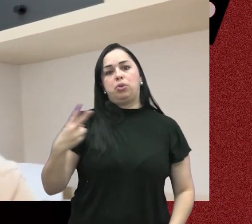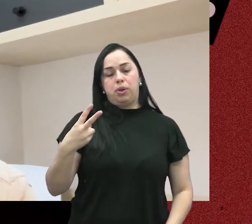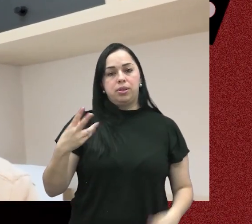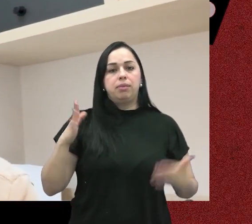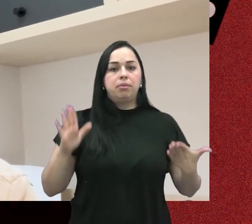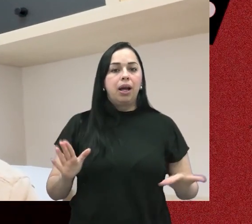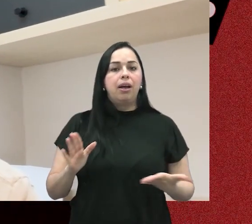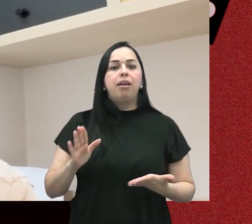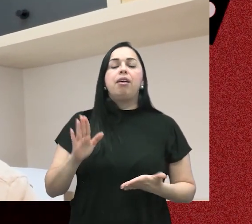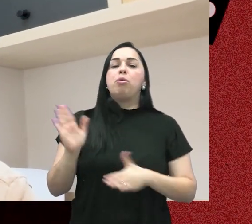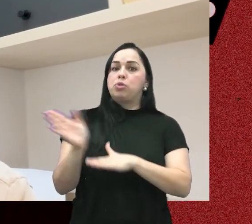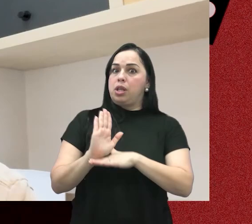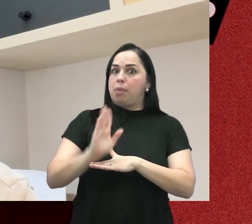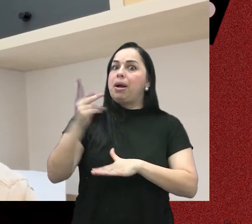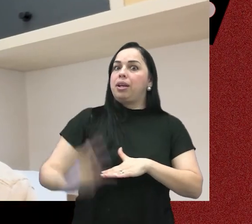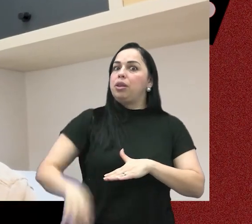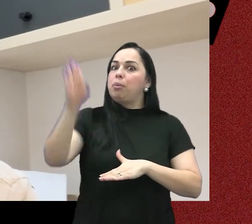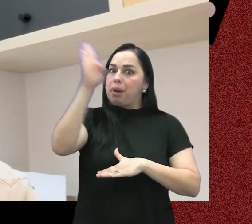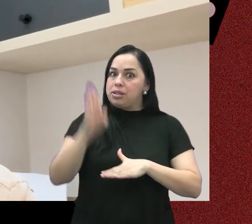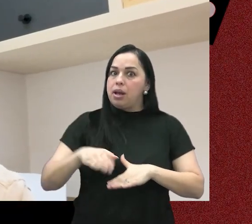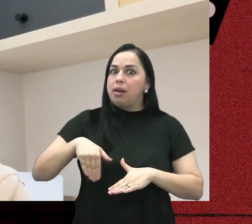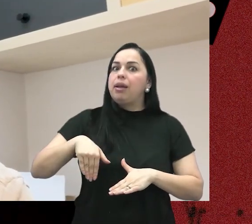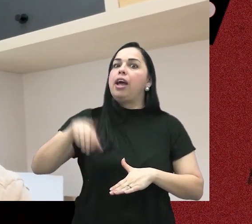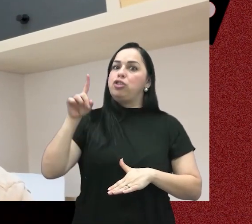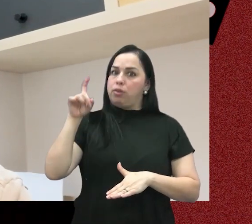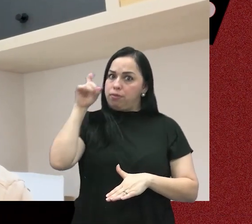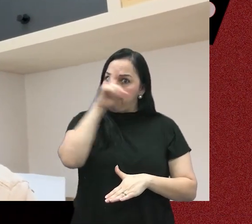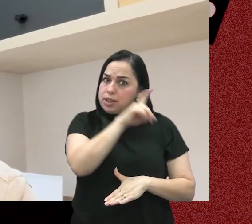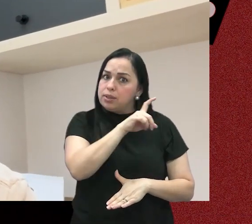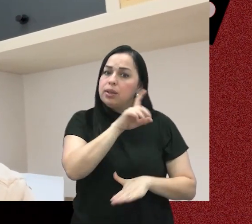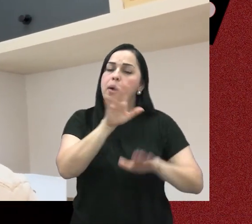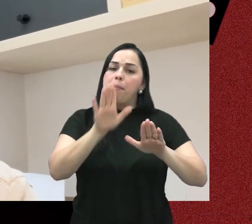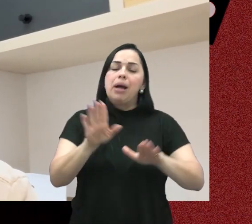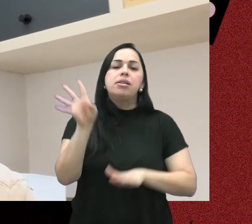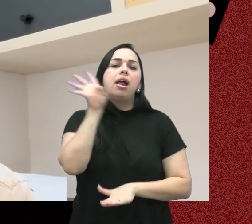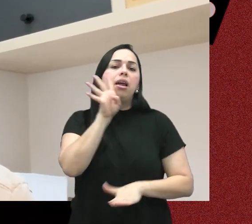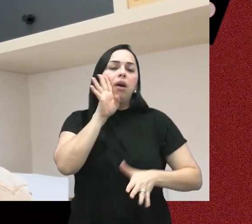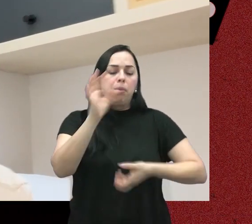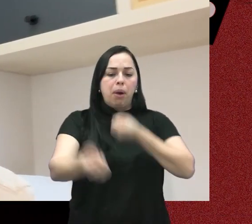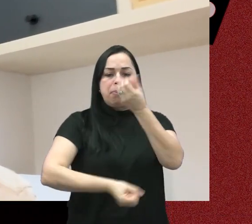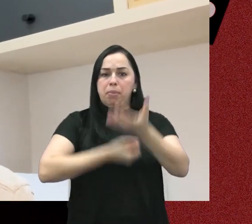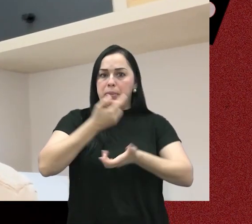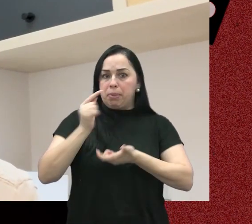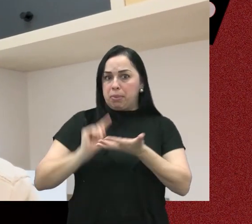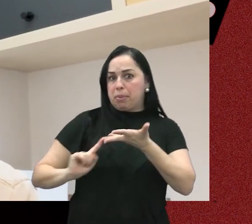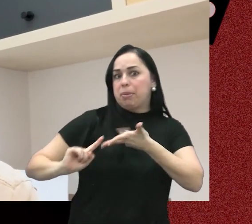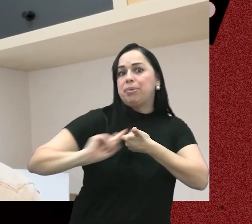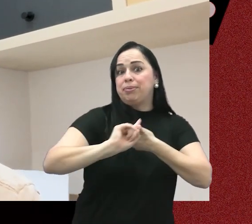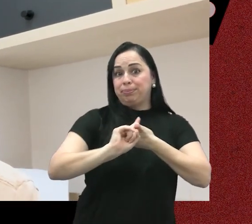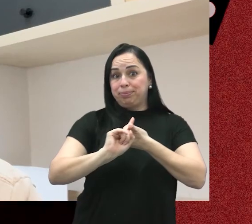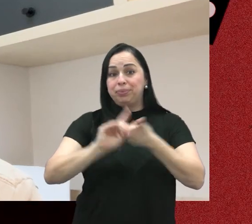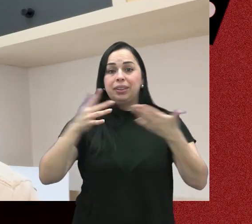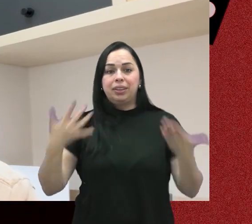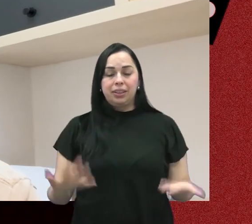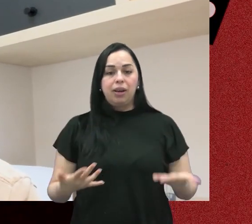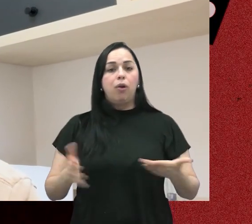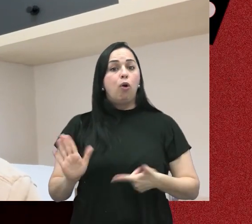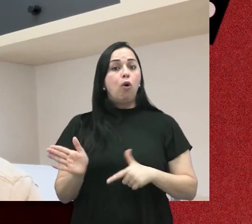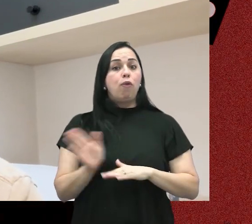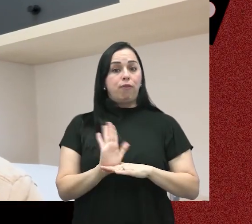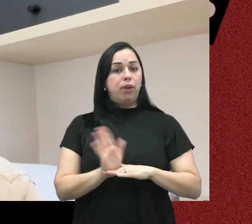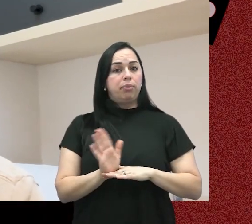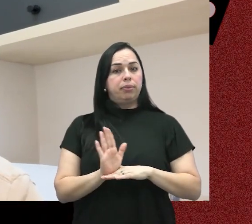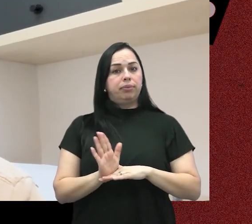Enfim, fazer cinema no Brasil é complicado, aqui em Mato Grosso mais ainda, mas é muito legal poder falar do cinema fora do eixo, né? A Batalha de Xangri-Lá é